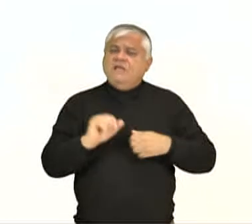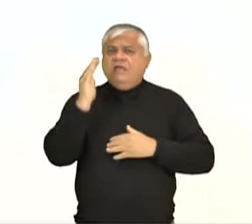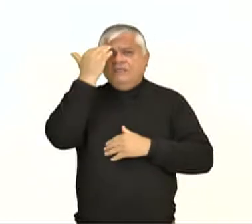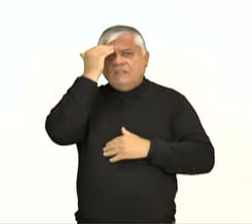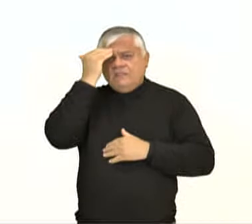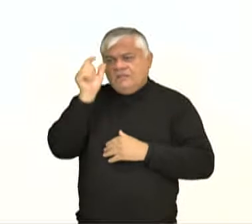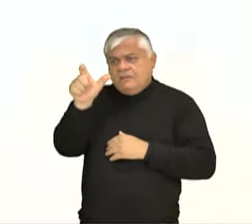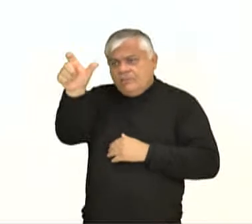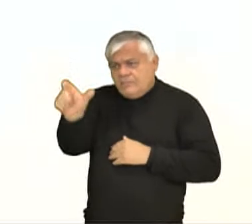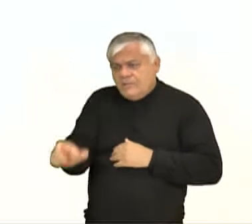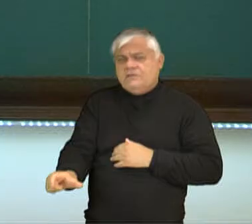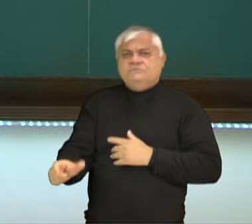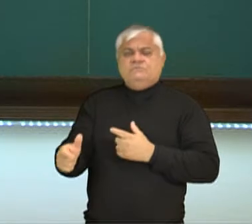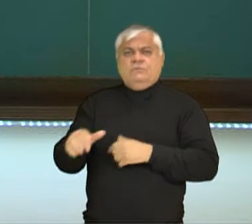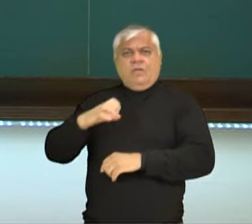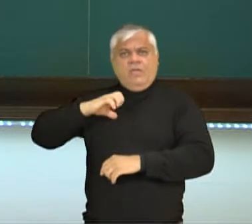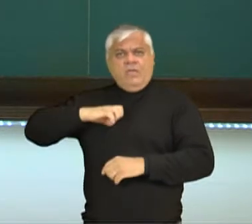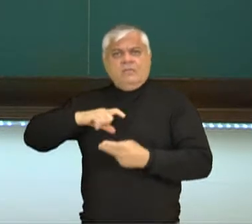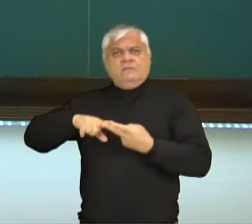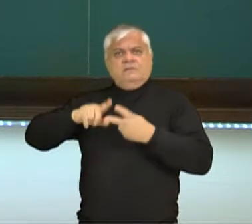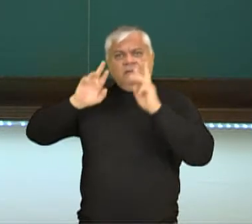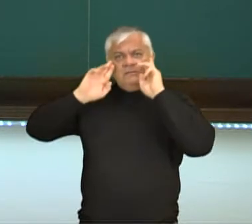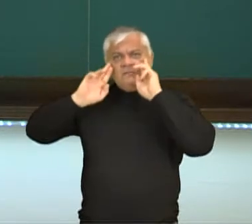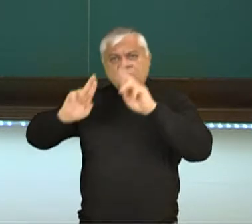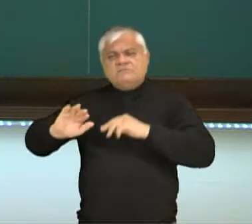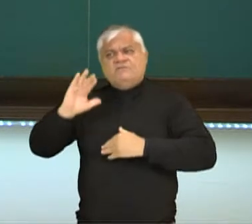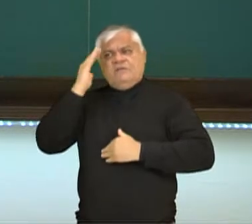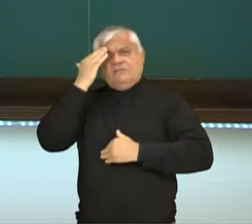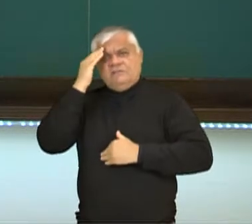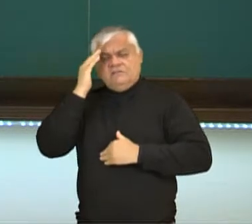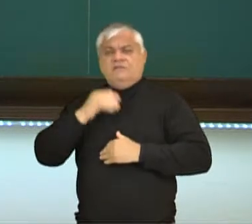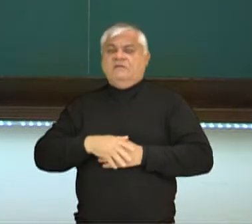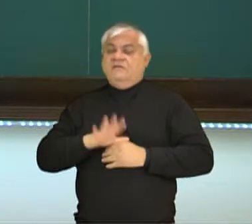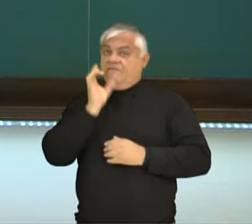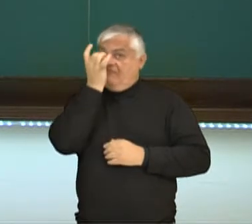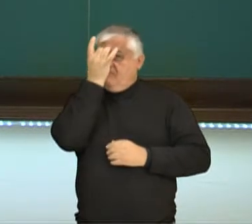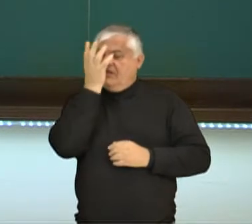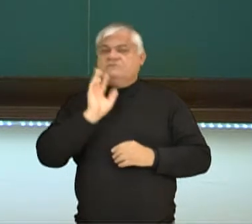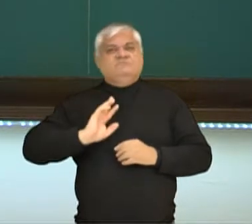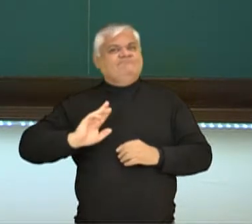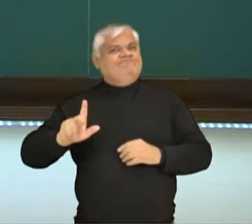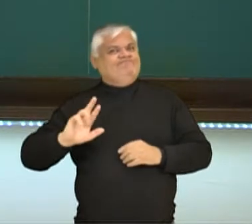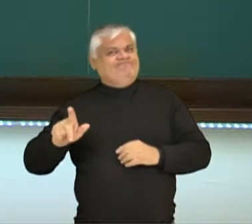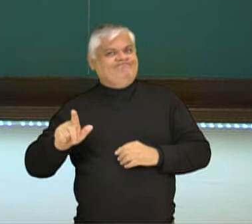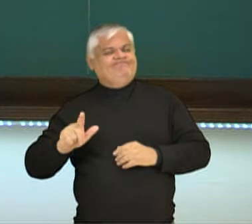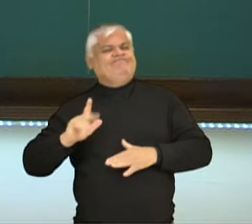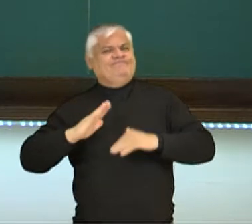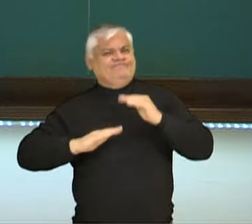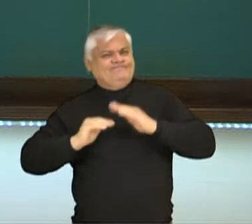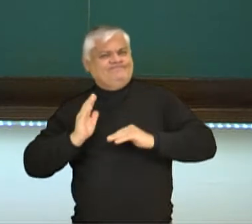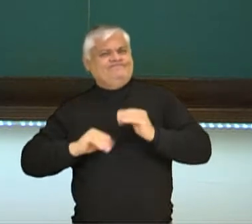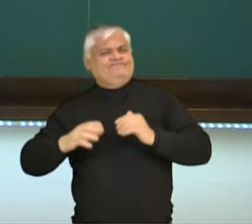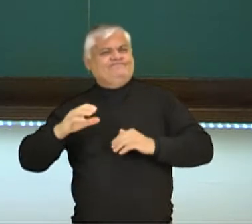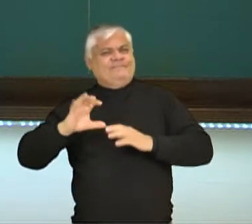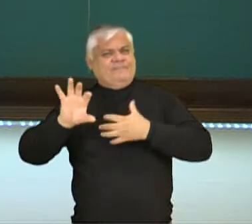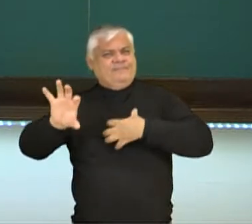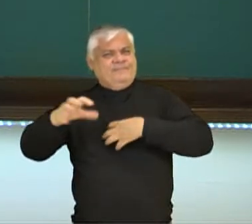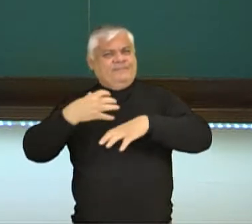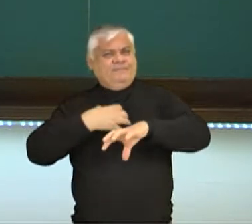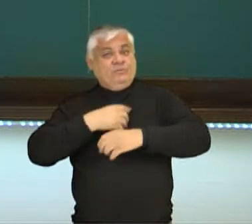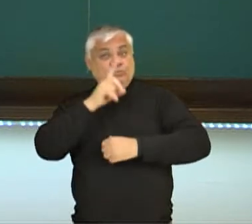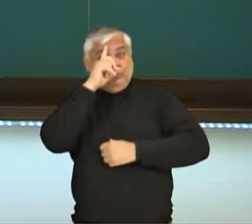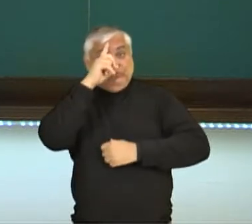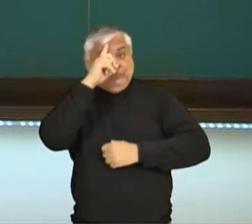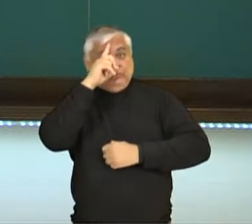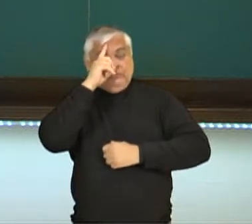agindo assim sempre com ética e responsabilidade. Não é muito fácil a gente, né, praticar a empatia diariamente,